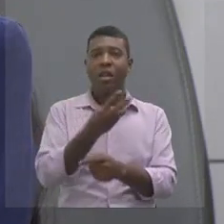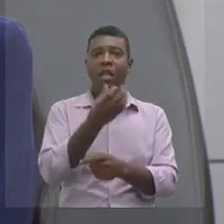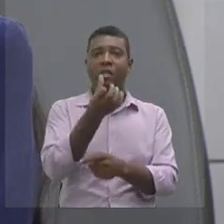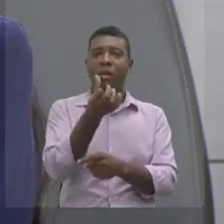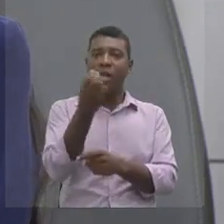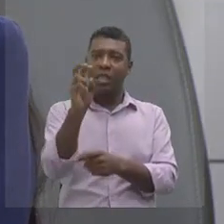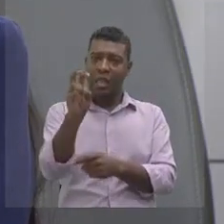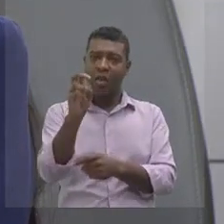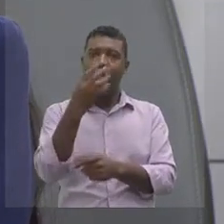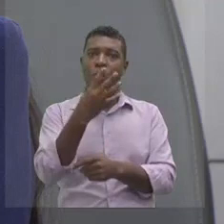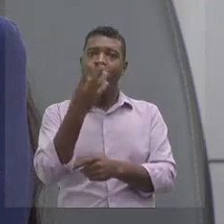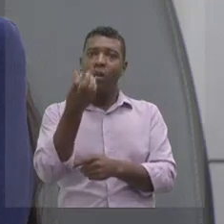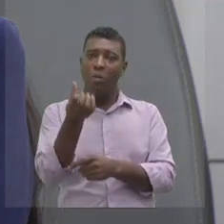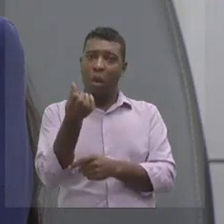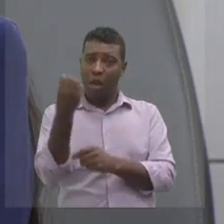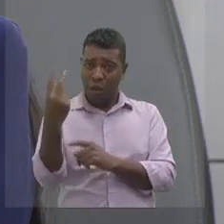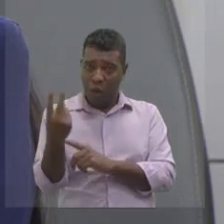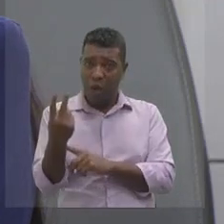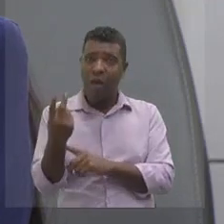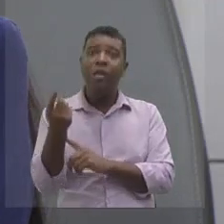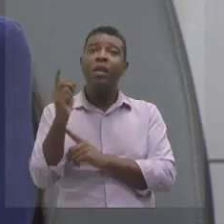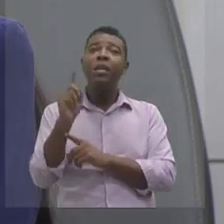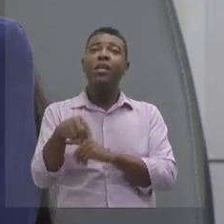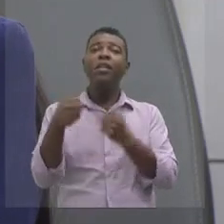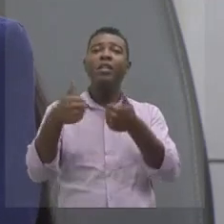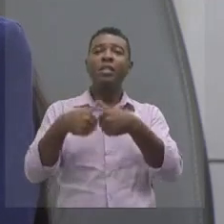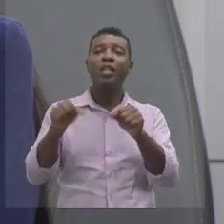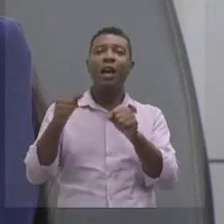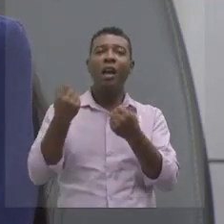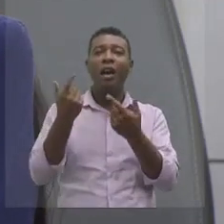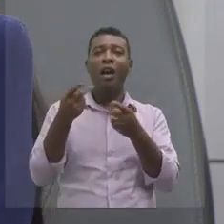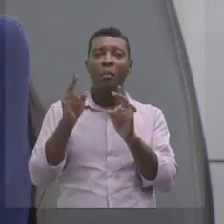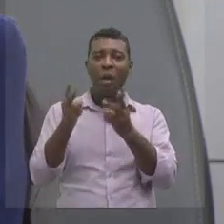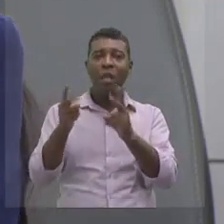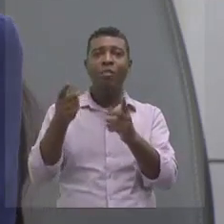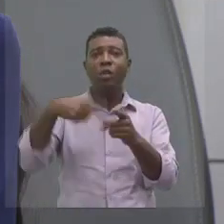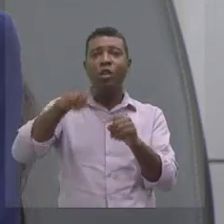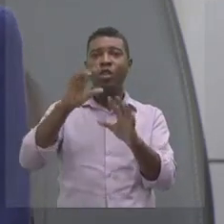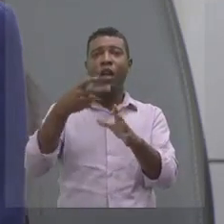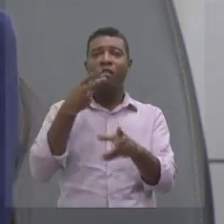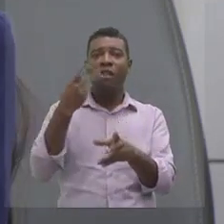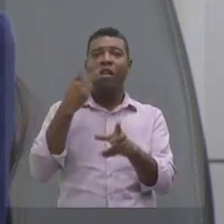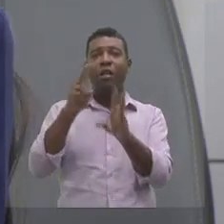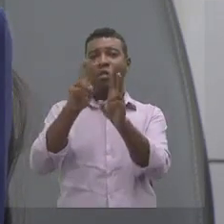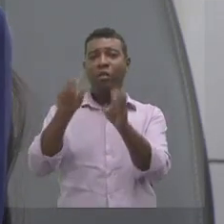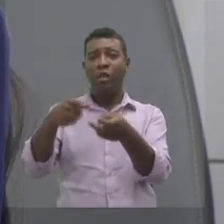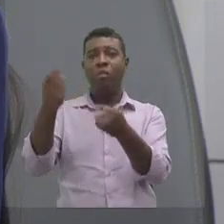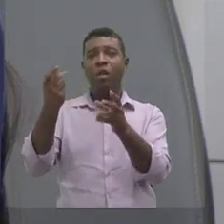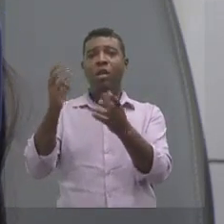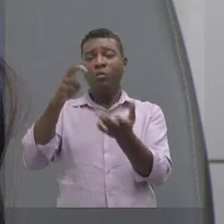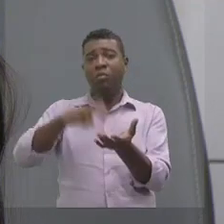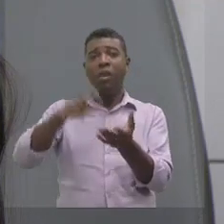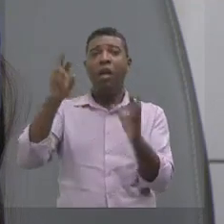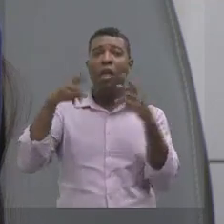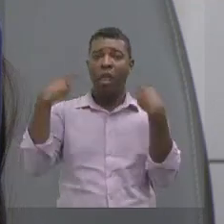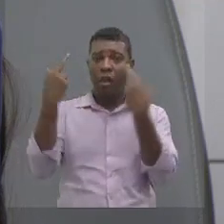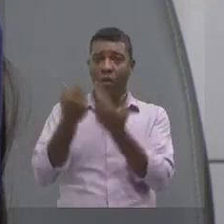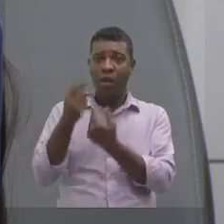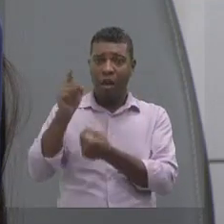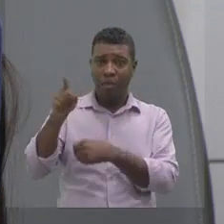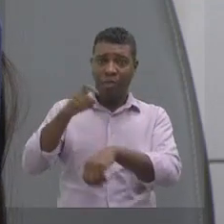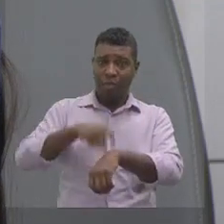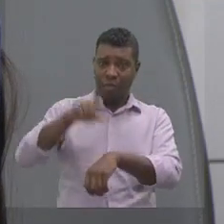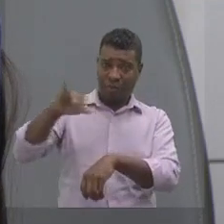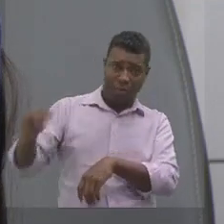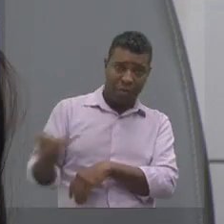estão sendo tutelados por essa mesma concessionária nós esgotamos esse assunto acredito nessa naquela reunião naquela oportunidade mas aqui